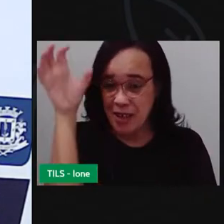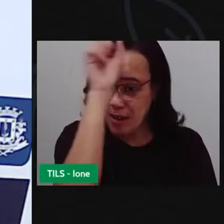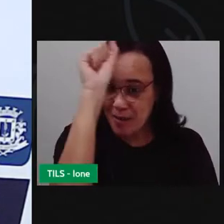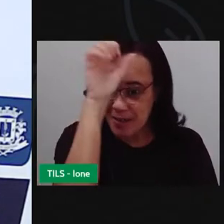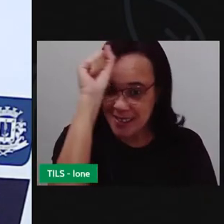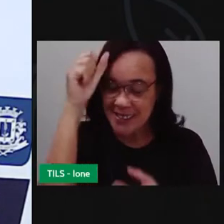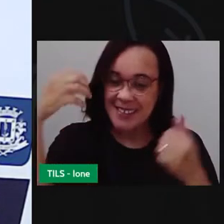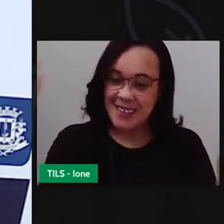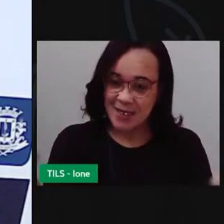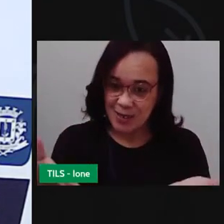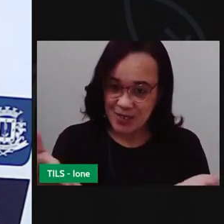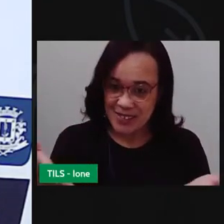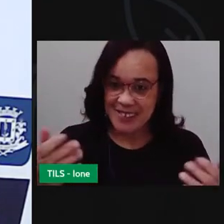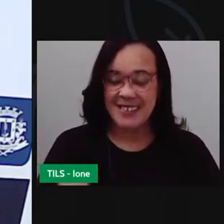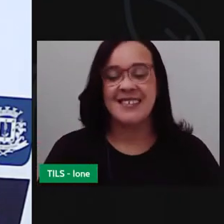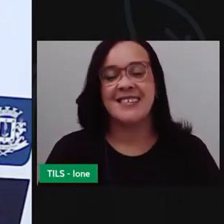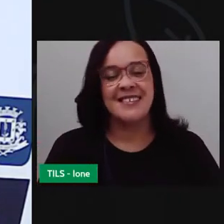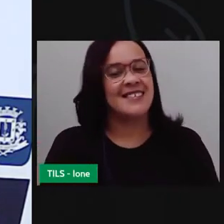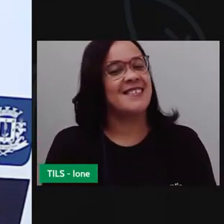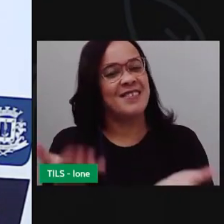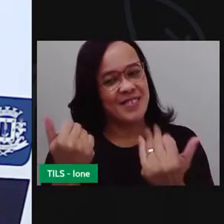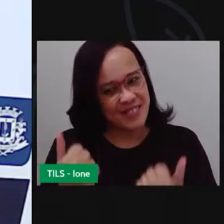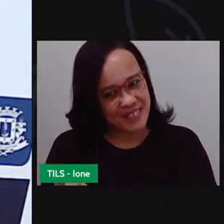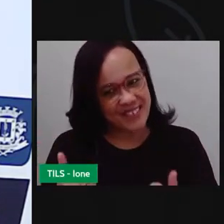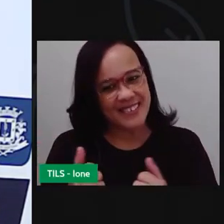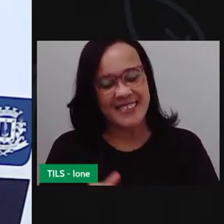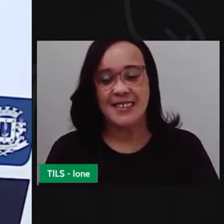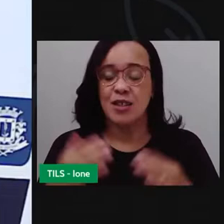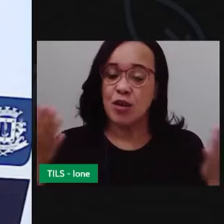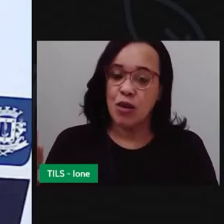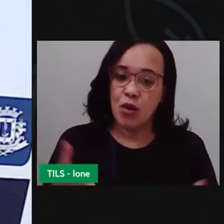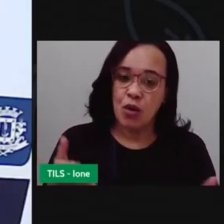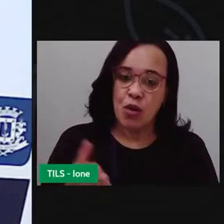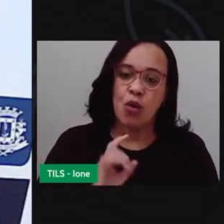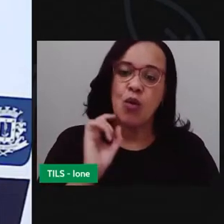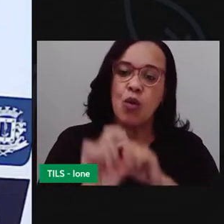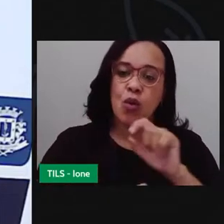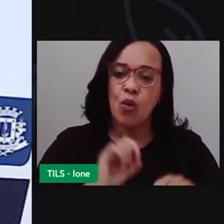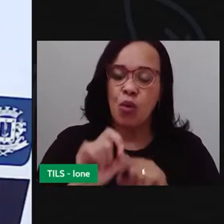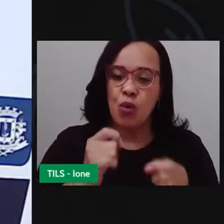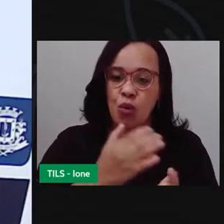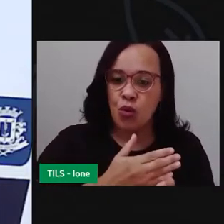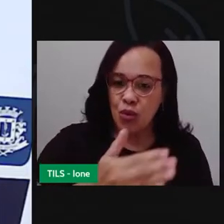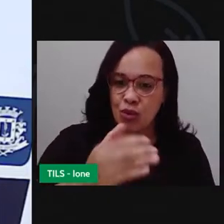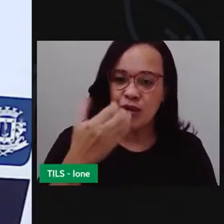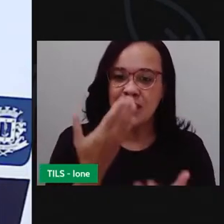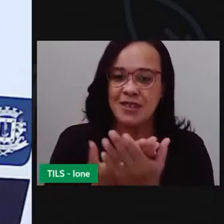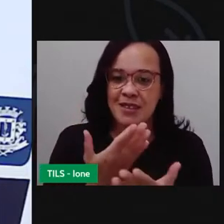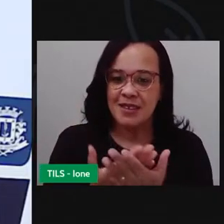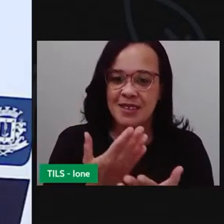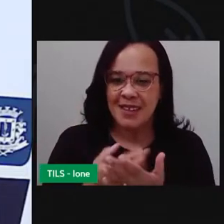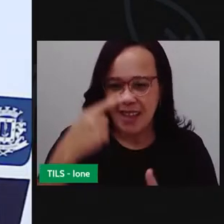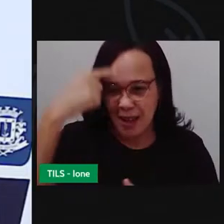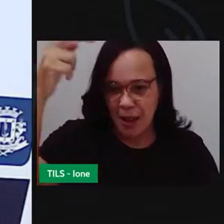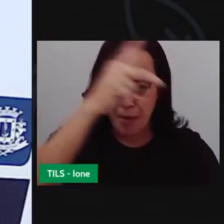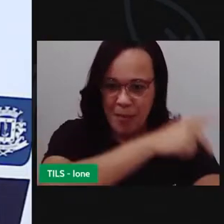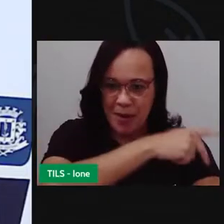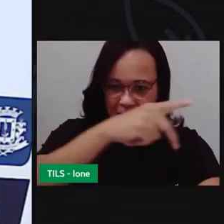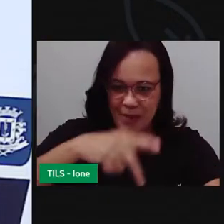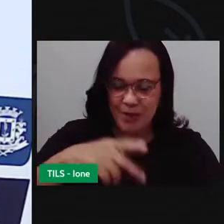aprendizagem? Então, vamos lá! Hoje a gente vai continuar as nossas aulas aqui do percurso